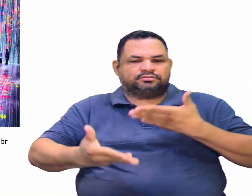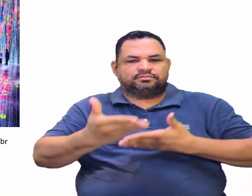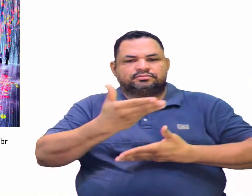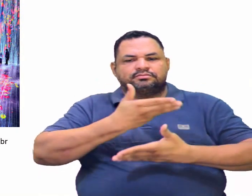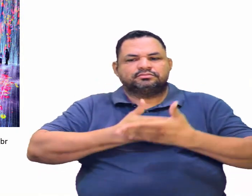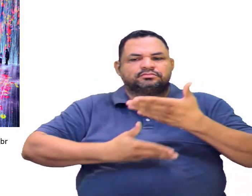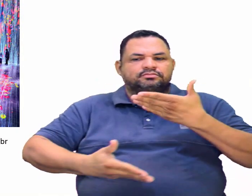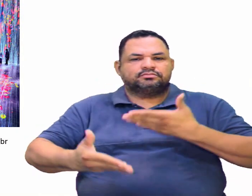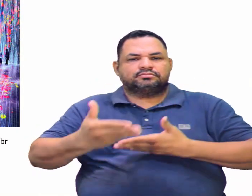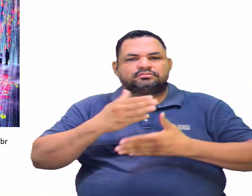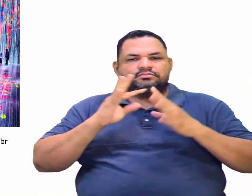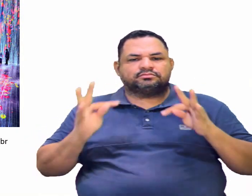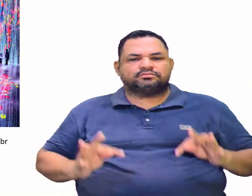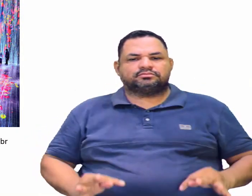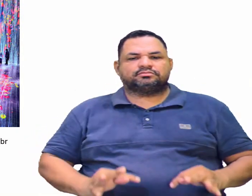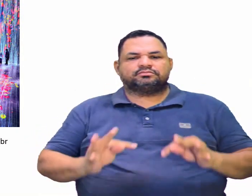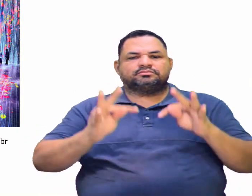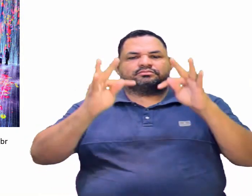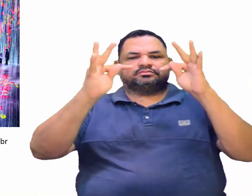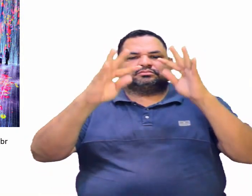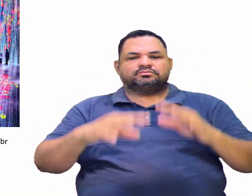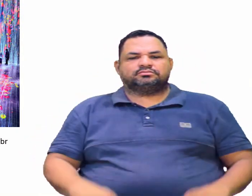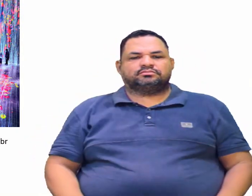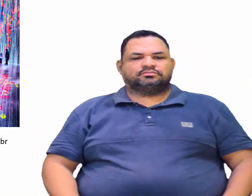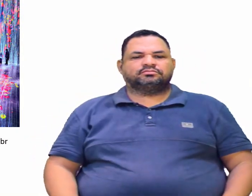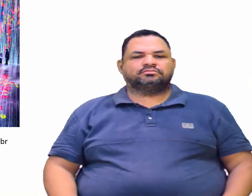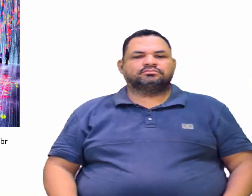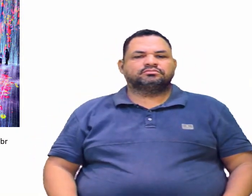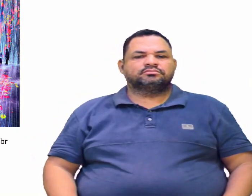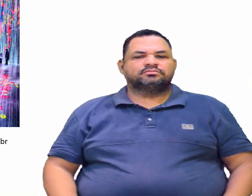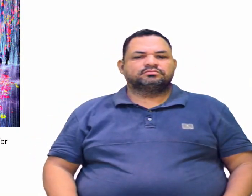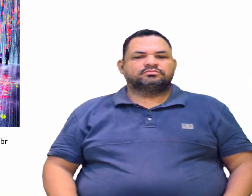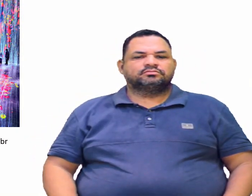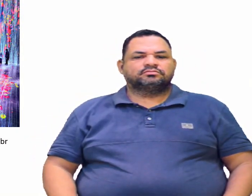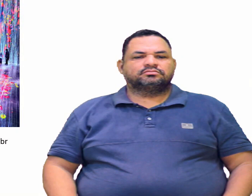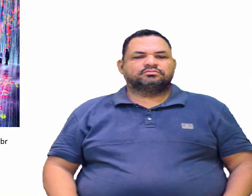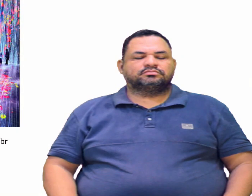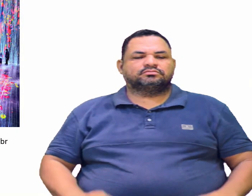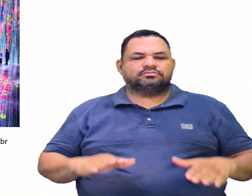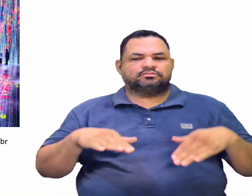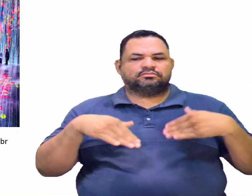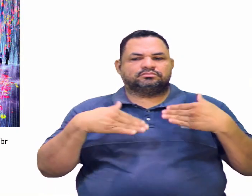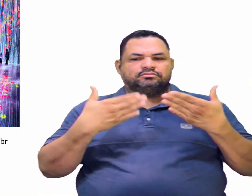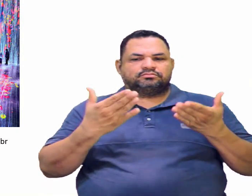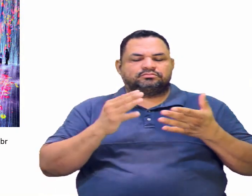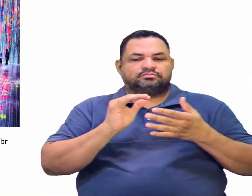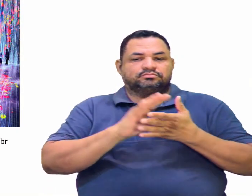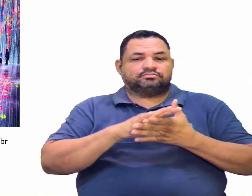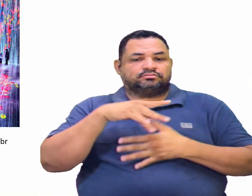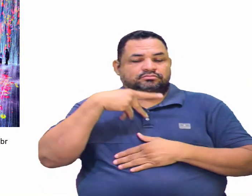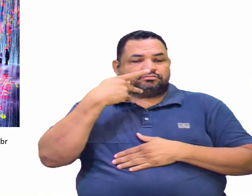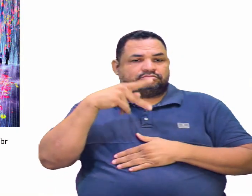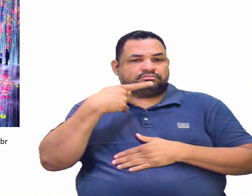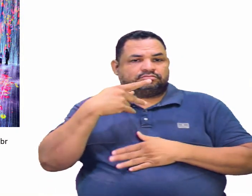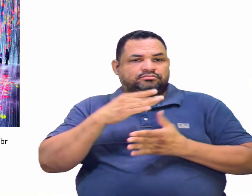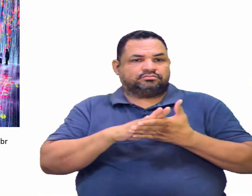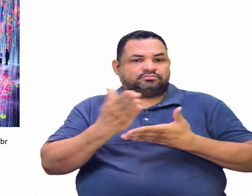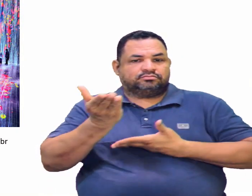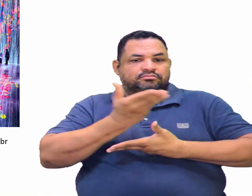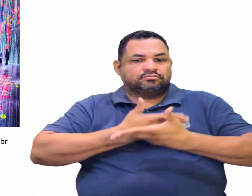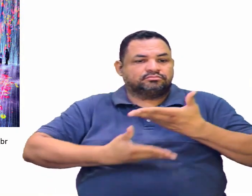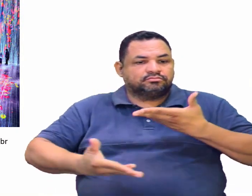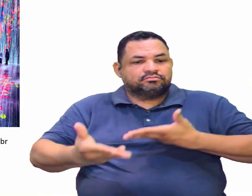instalação interativa e tecnológica. Quando fala em interativa, é porque as